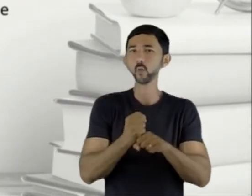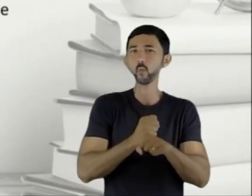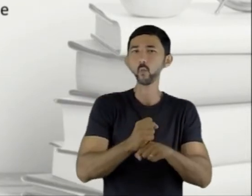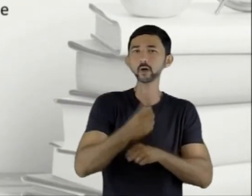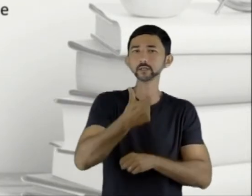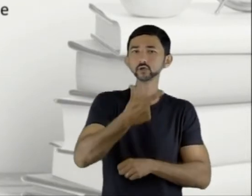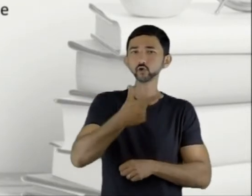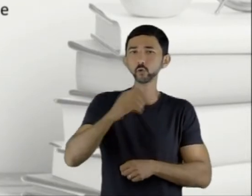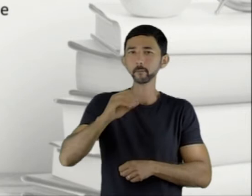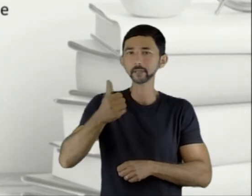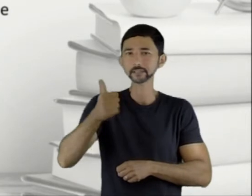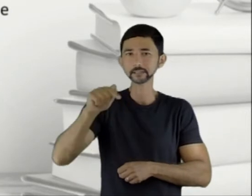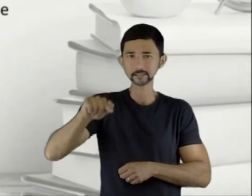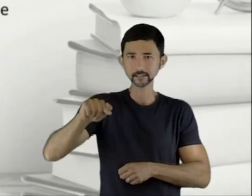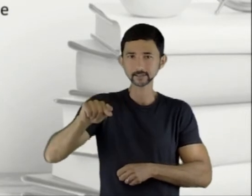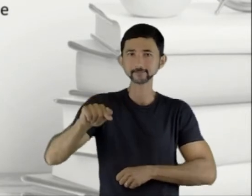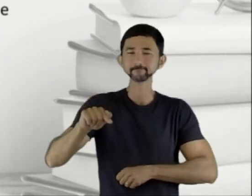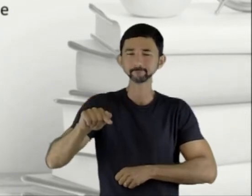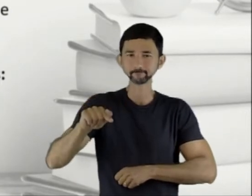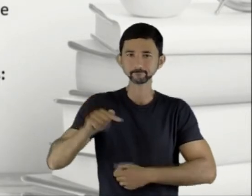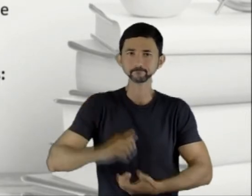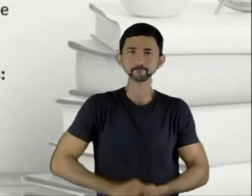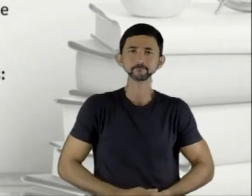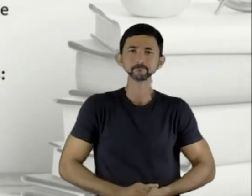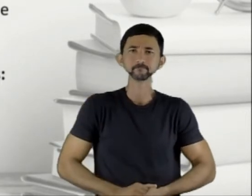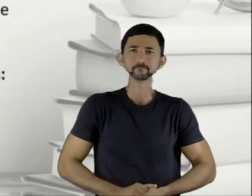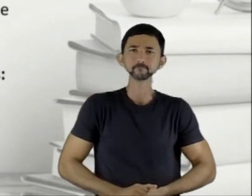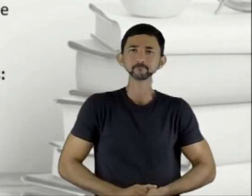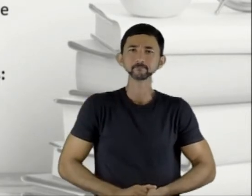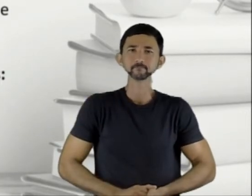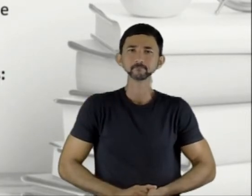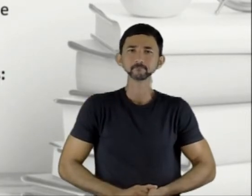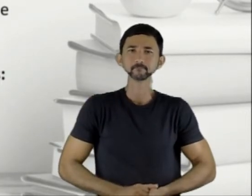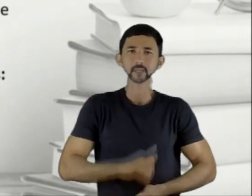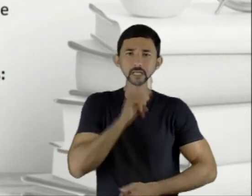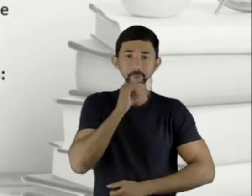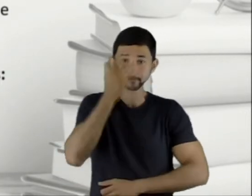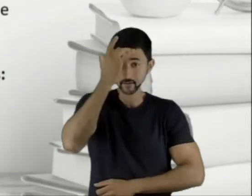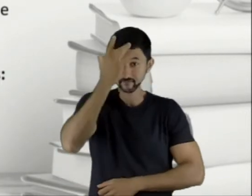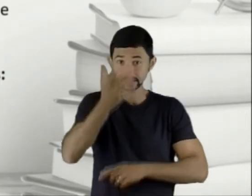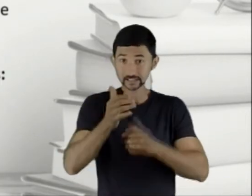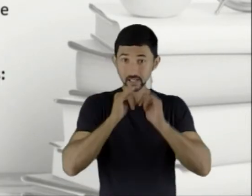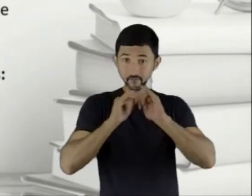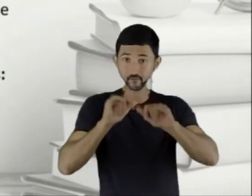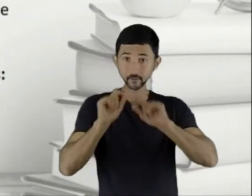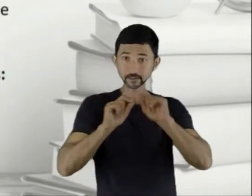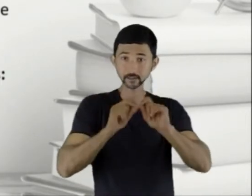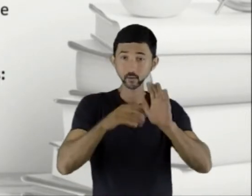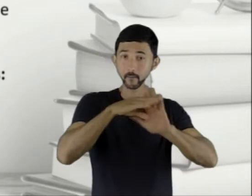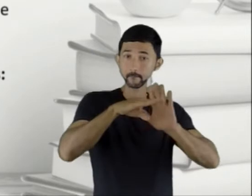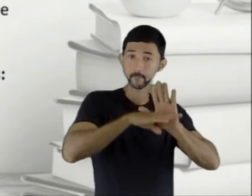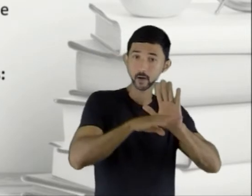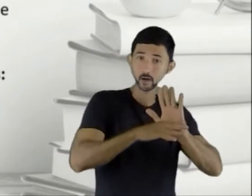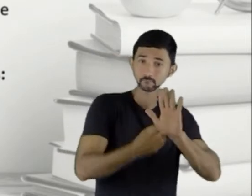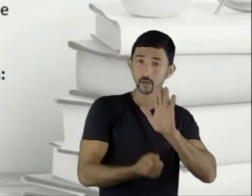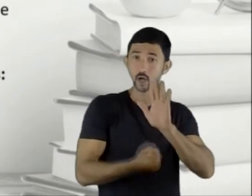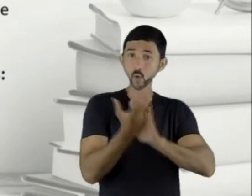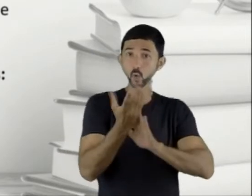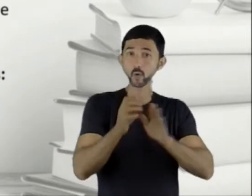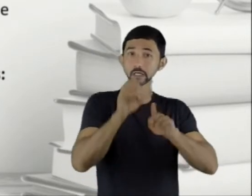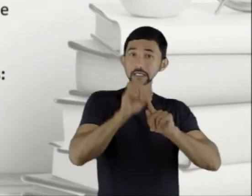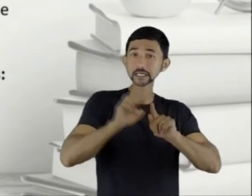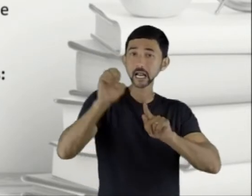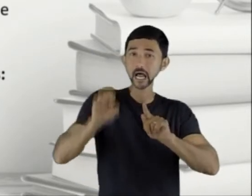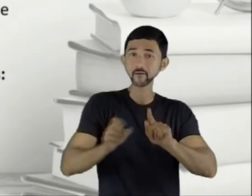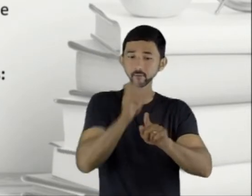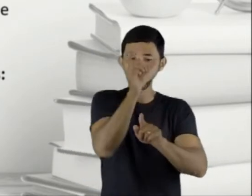2017. Certo? Então, para facilitar essa informação, foi construído um gráfico de